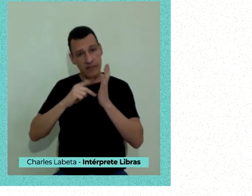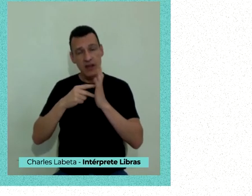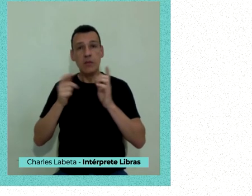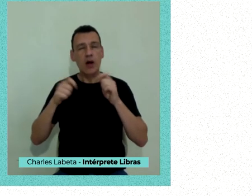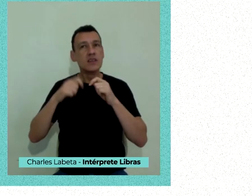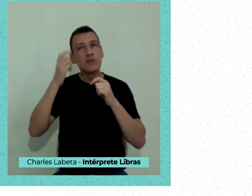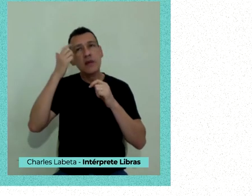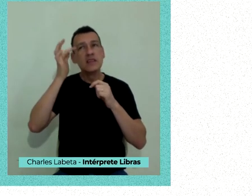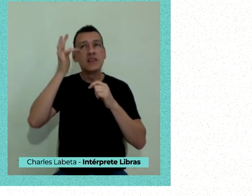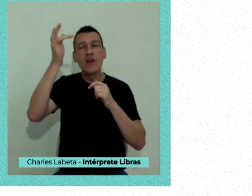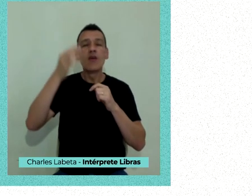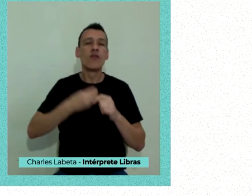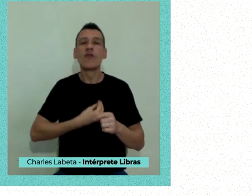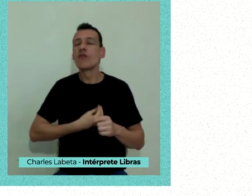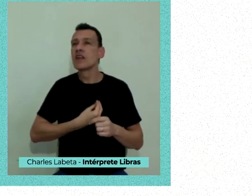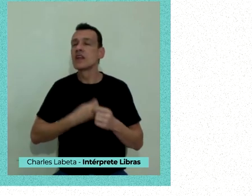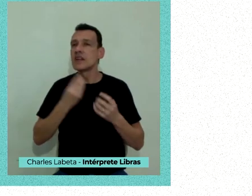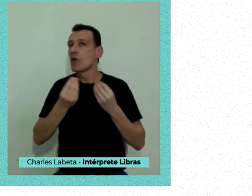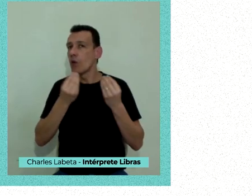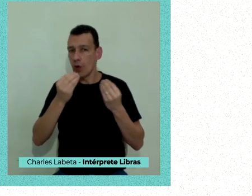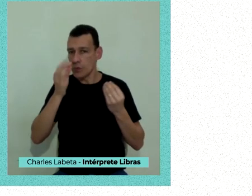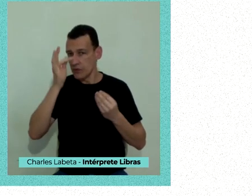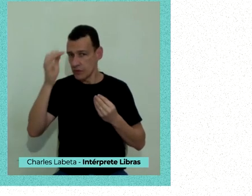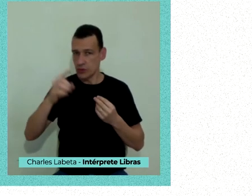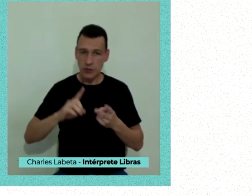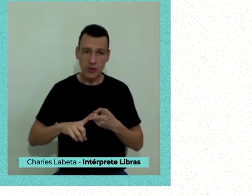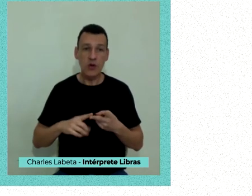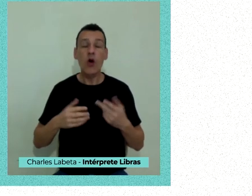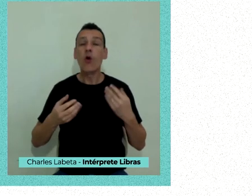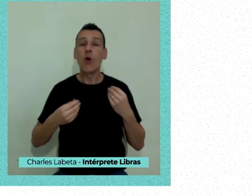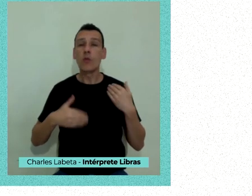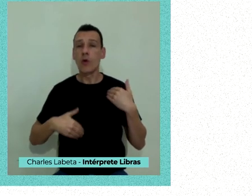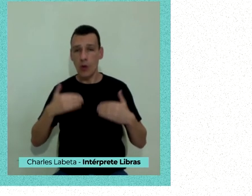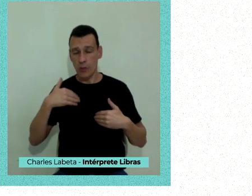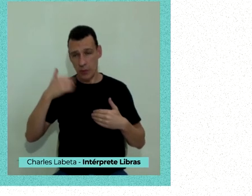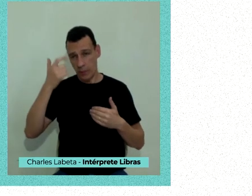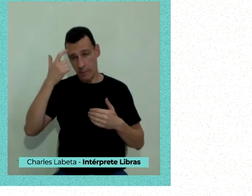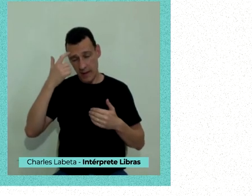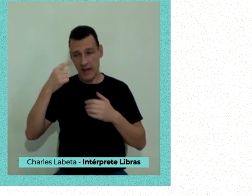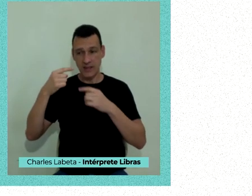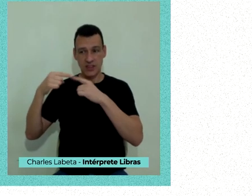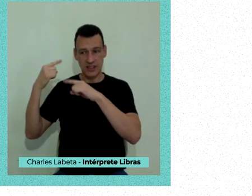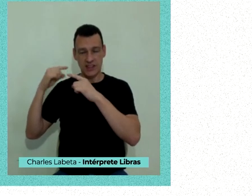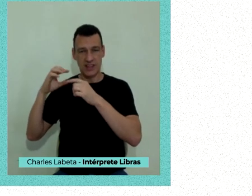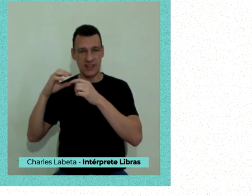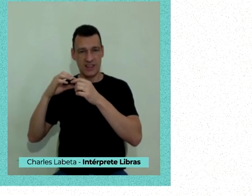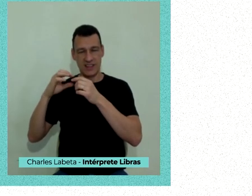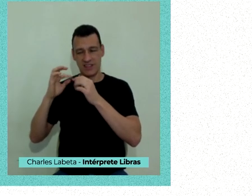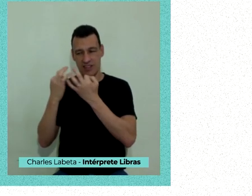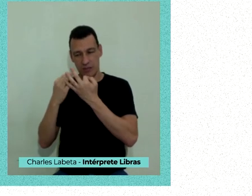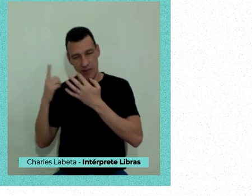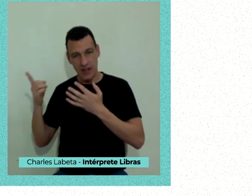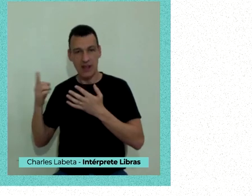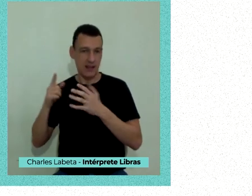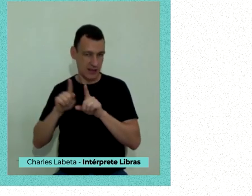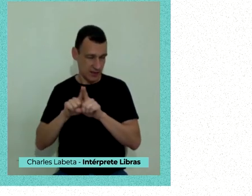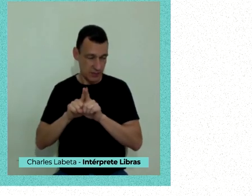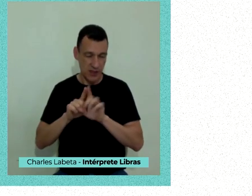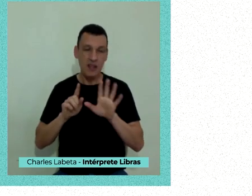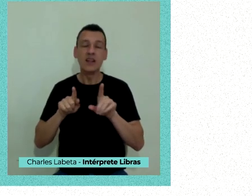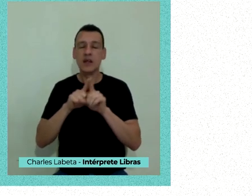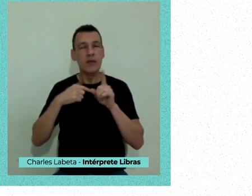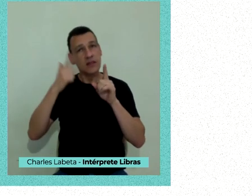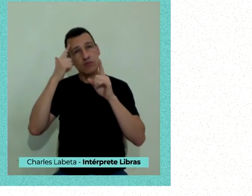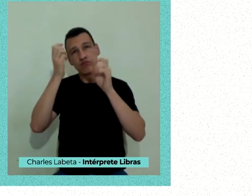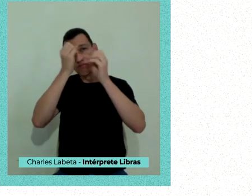sua totalidade de corpo, mente e espírito, e principalmente ter a impossibilidade de projeção, de imaginação, de